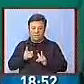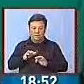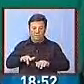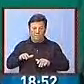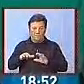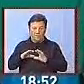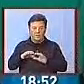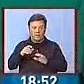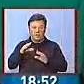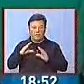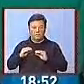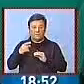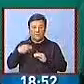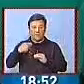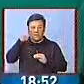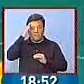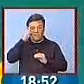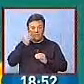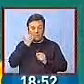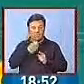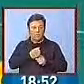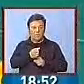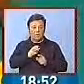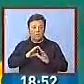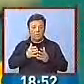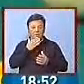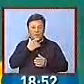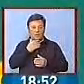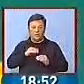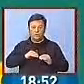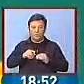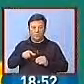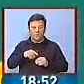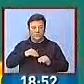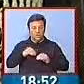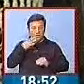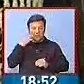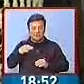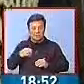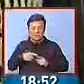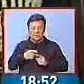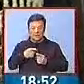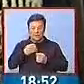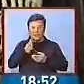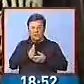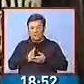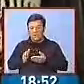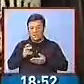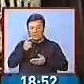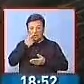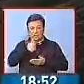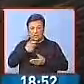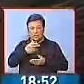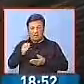que prevê a trajetória da bola branca num jogo de snooker. Em jogadas simples, a margem de erro é quase nula.